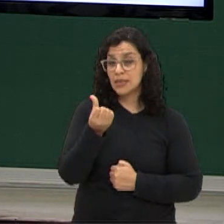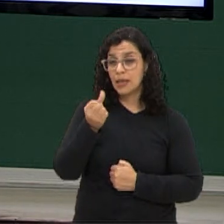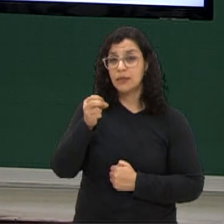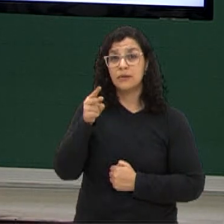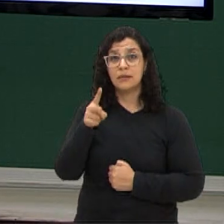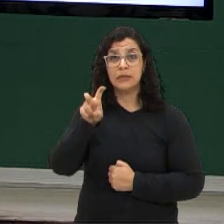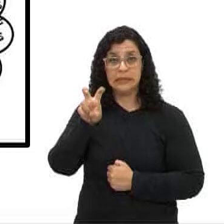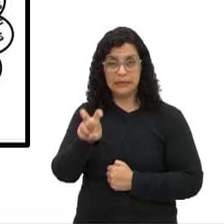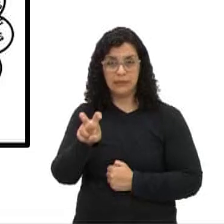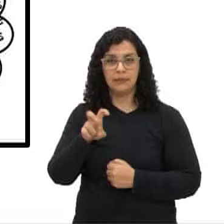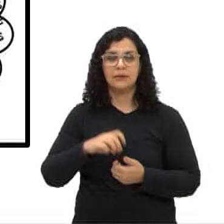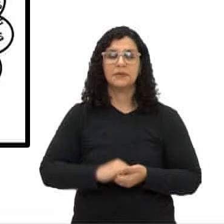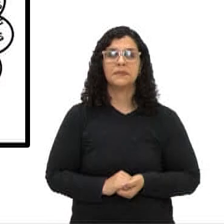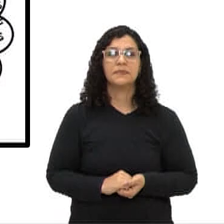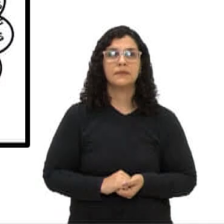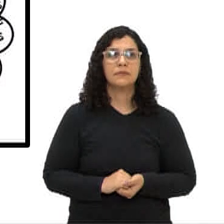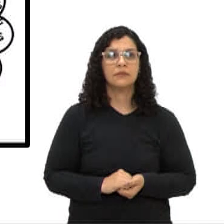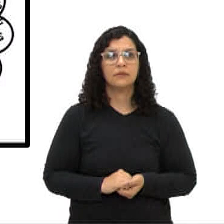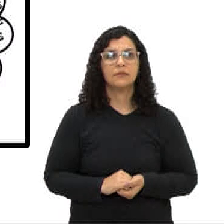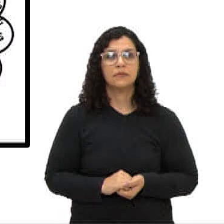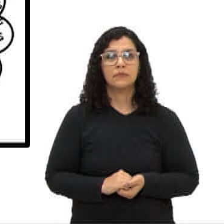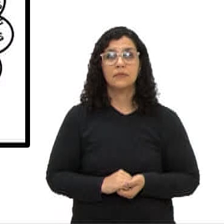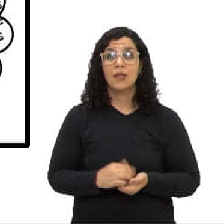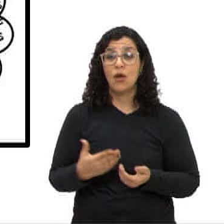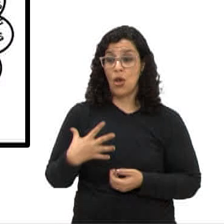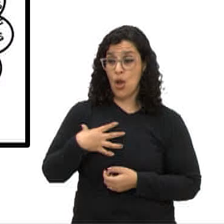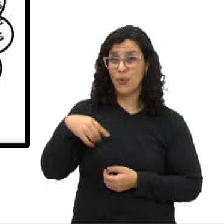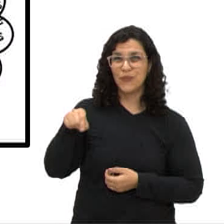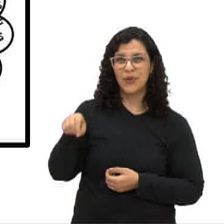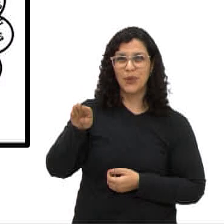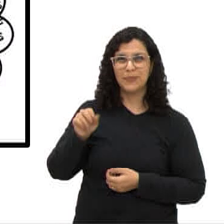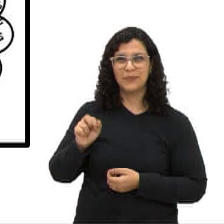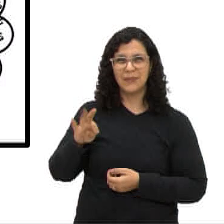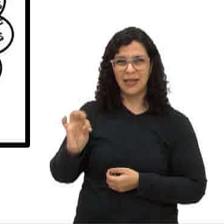6:15. Bart se despierta a las